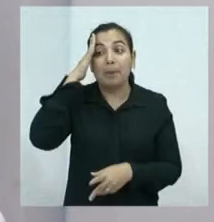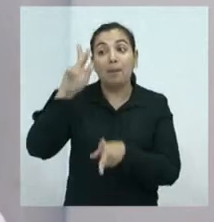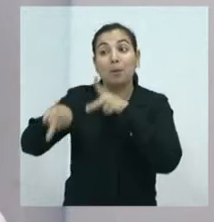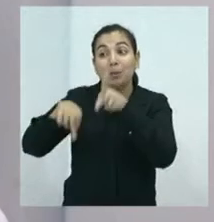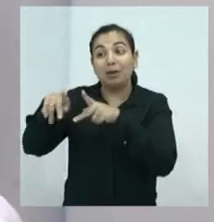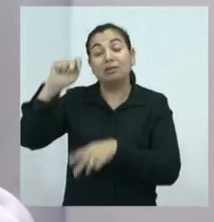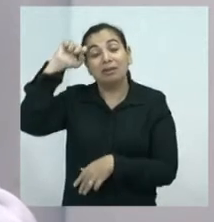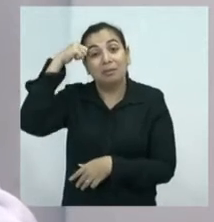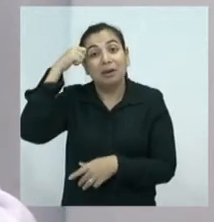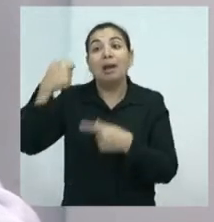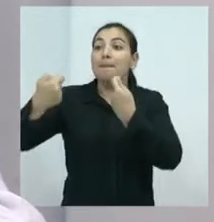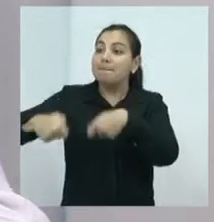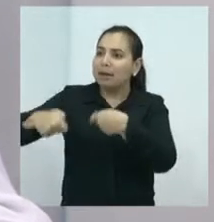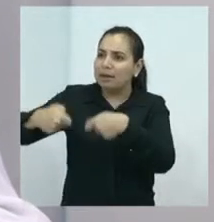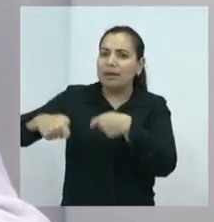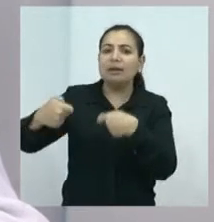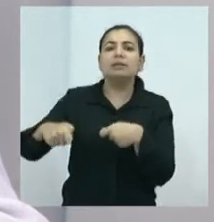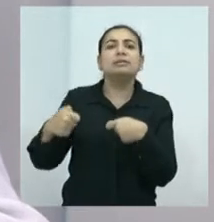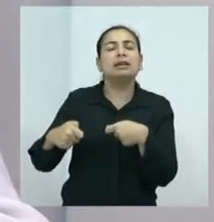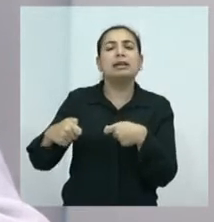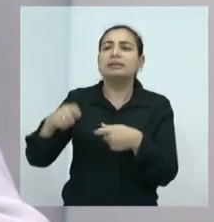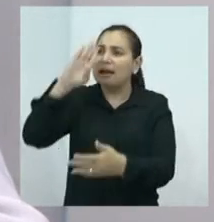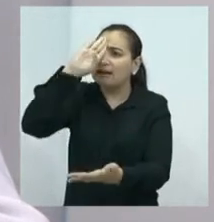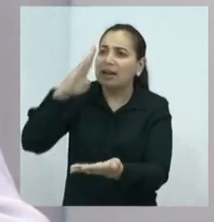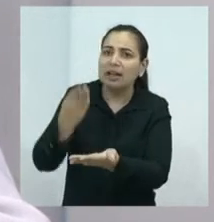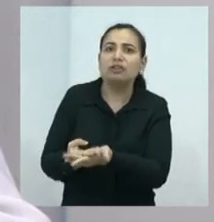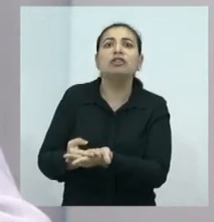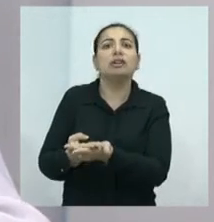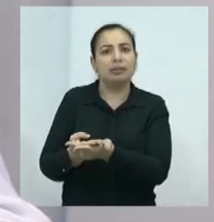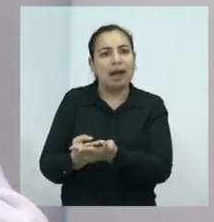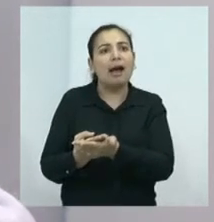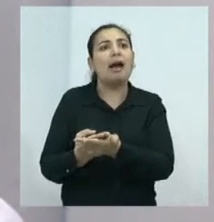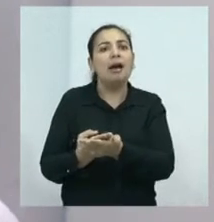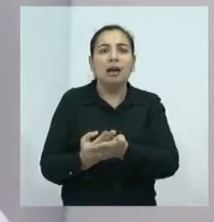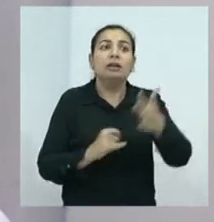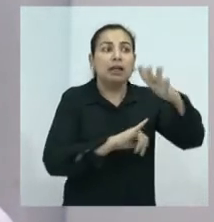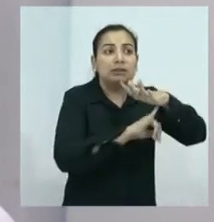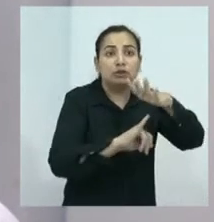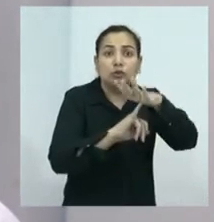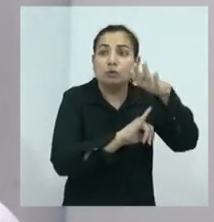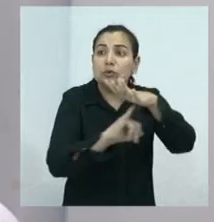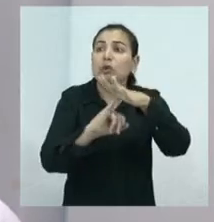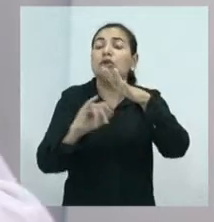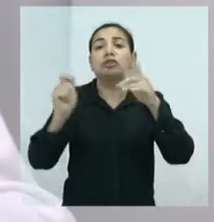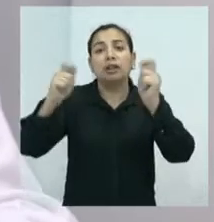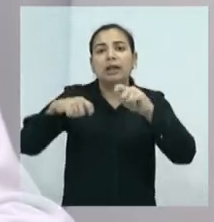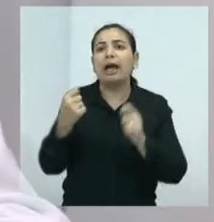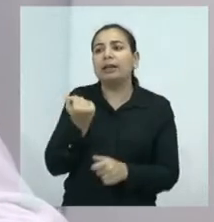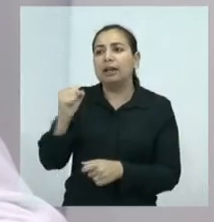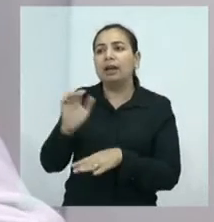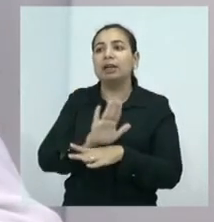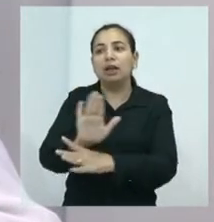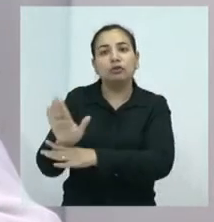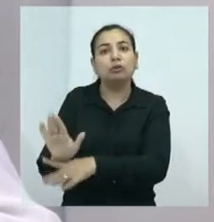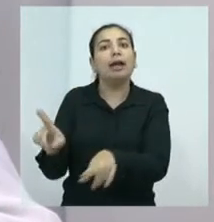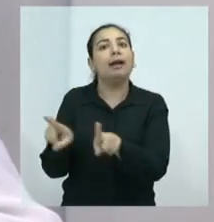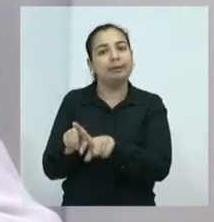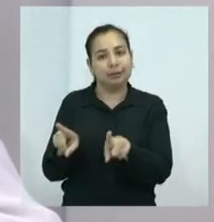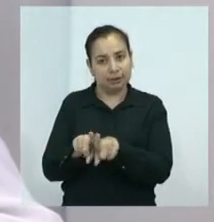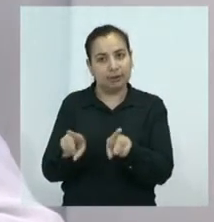precisa ter de volta essa confiança nas instituições. Isso depende um pouco também de cada cidadão